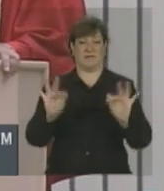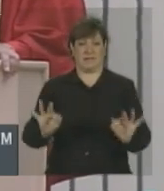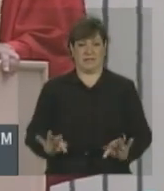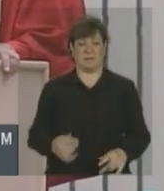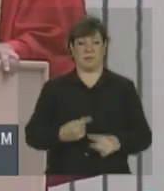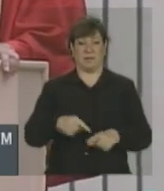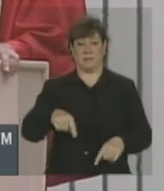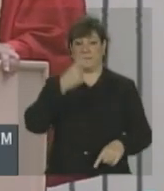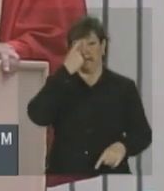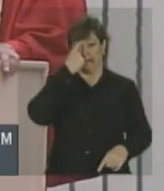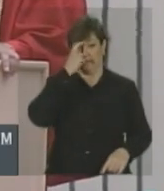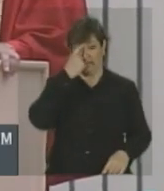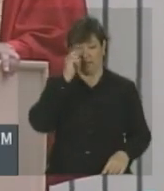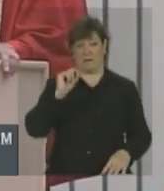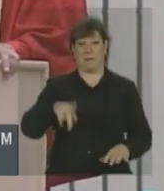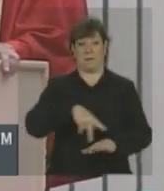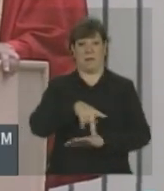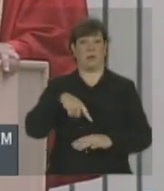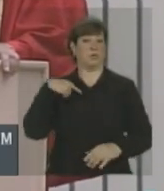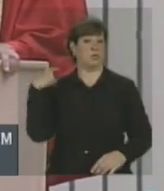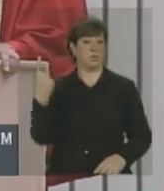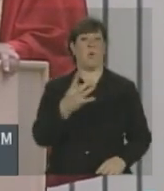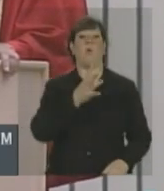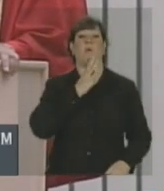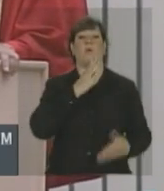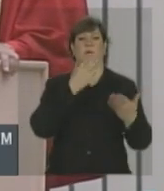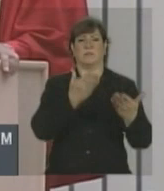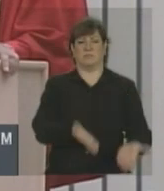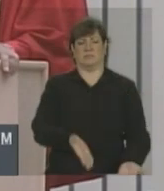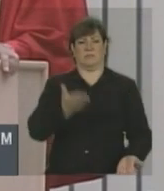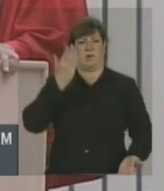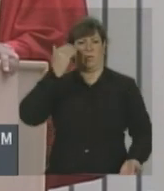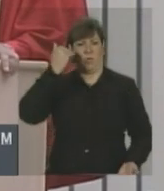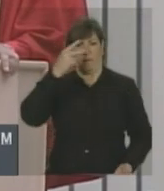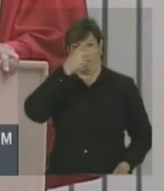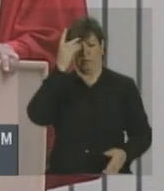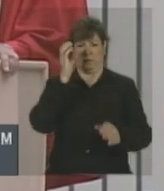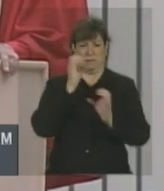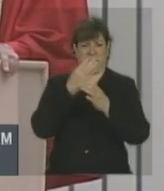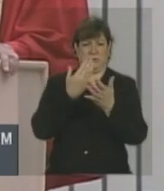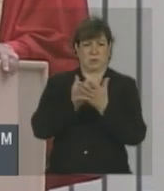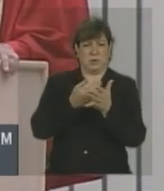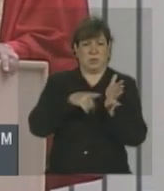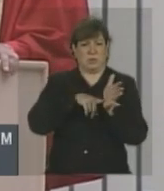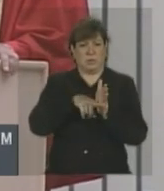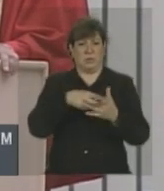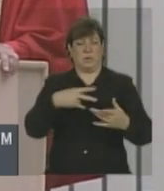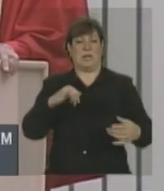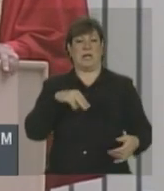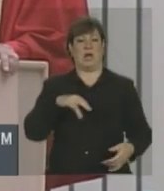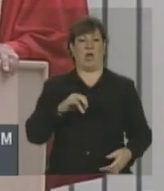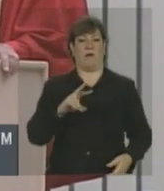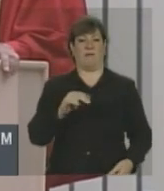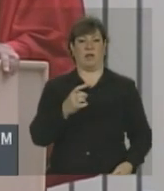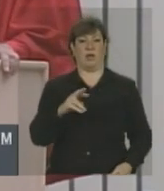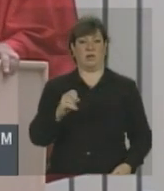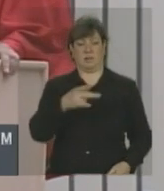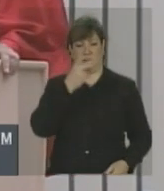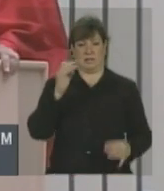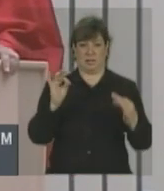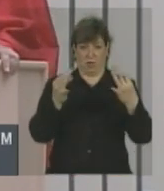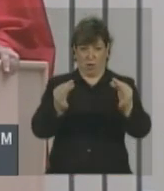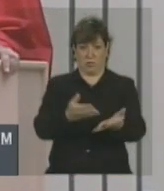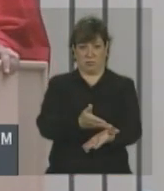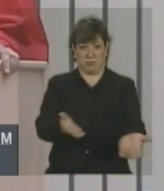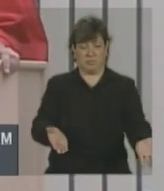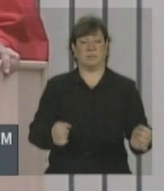a Índia, país conhecido pela excelência de seus cientistas e de seus inovadores tecnológicos,